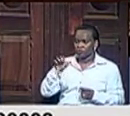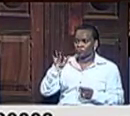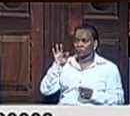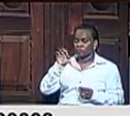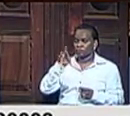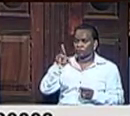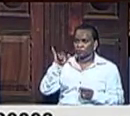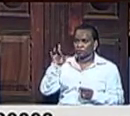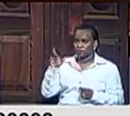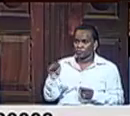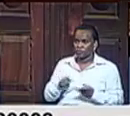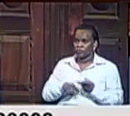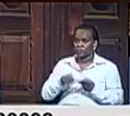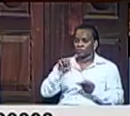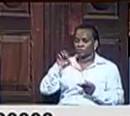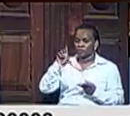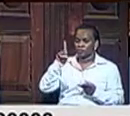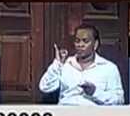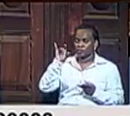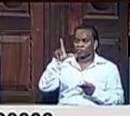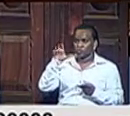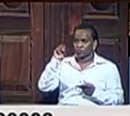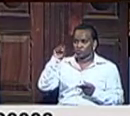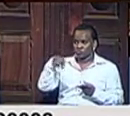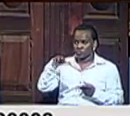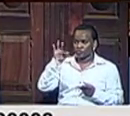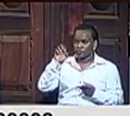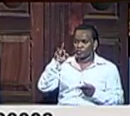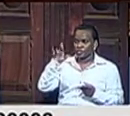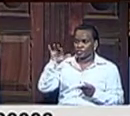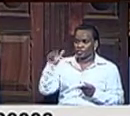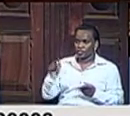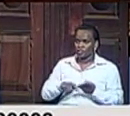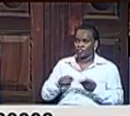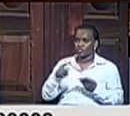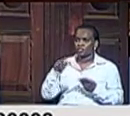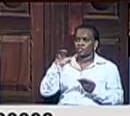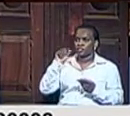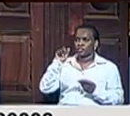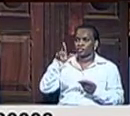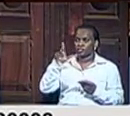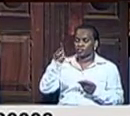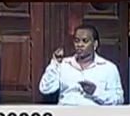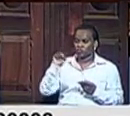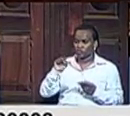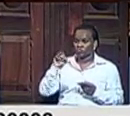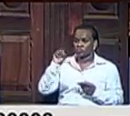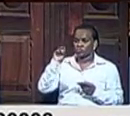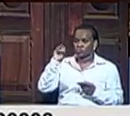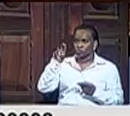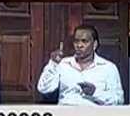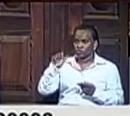beneficiada, o senhor Edilson Ferreira e o doutor Carlos Eduardo Souza Pinto.